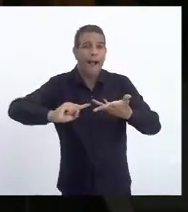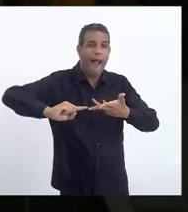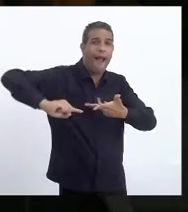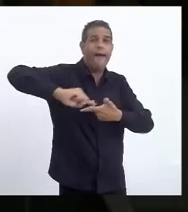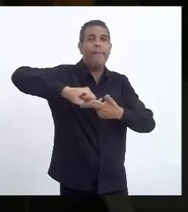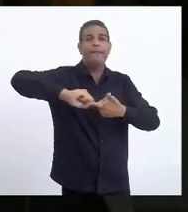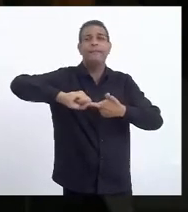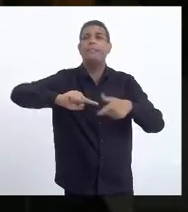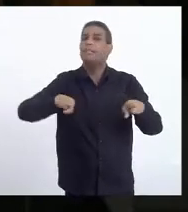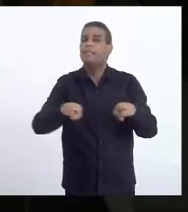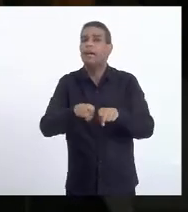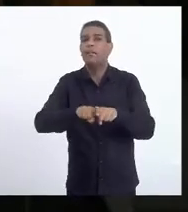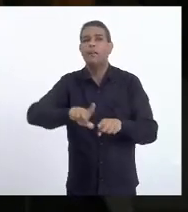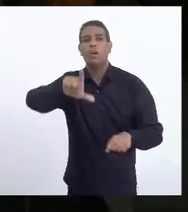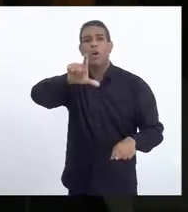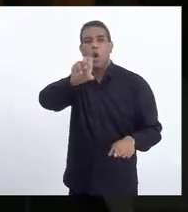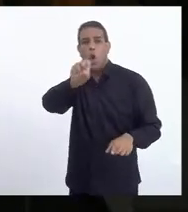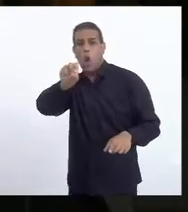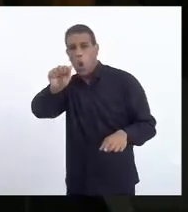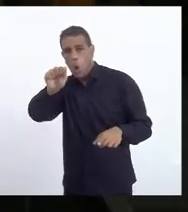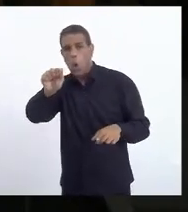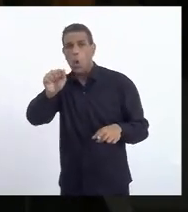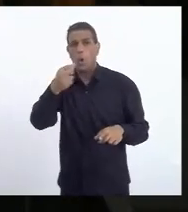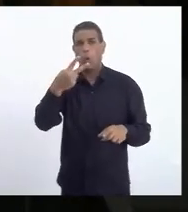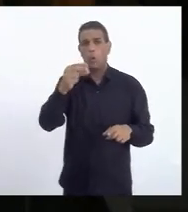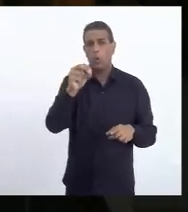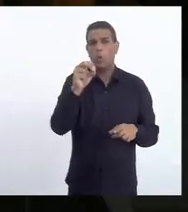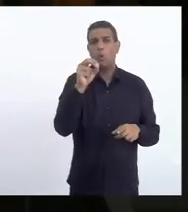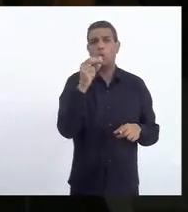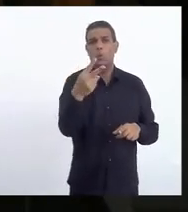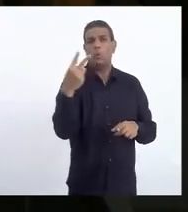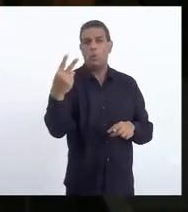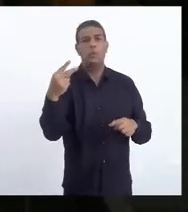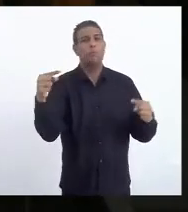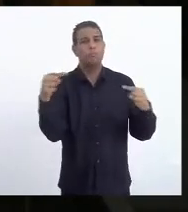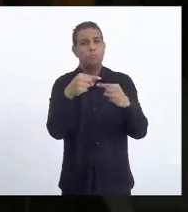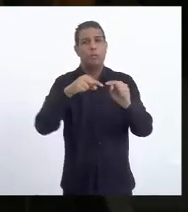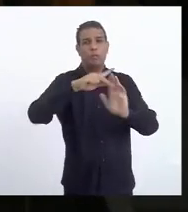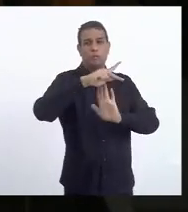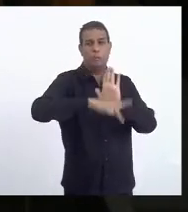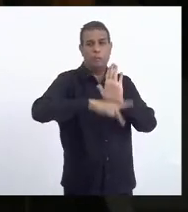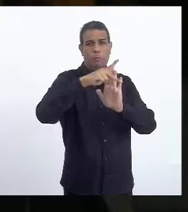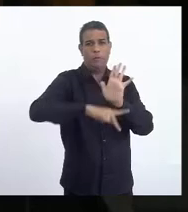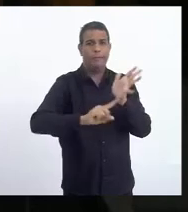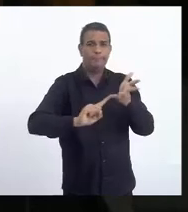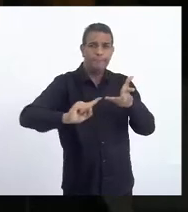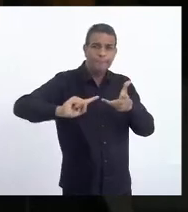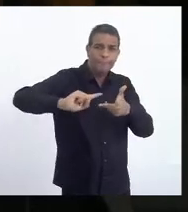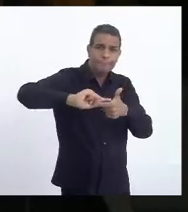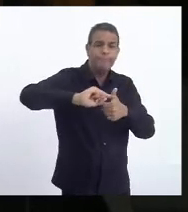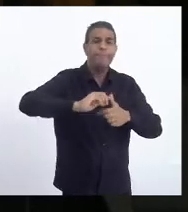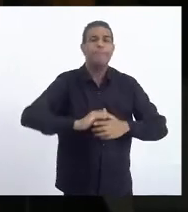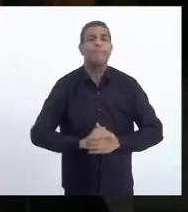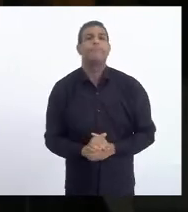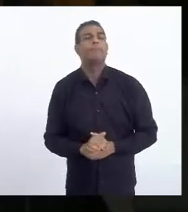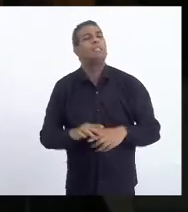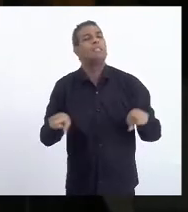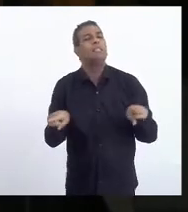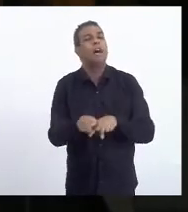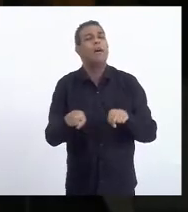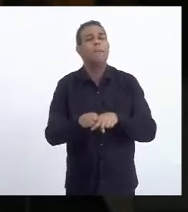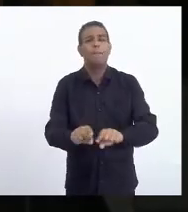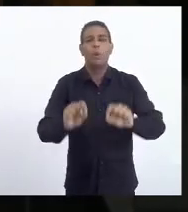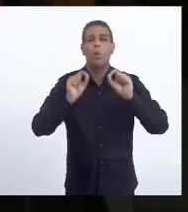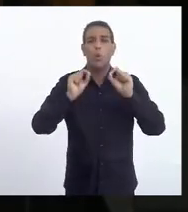alô para 2022 perua projeto de lei orçamentária de 22 e